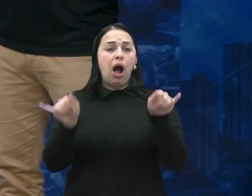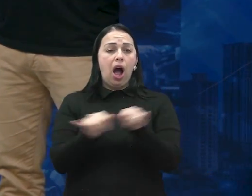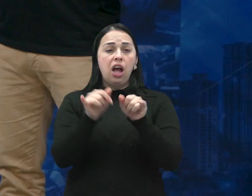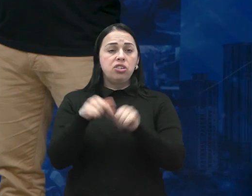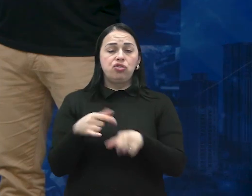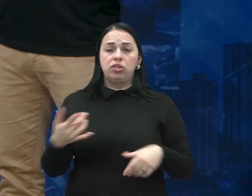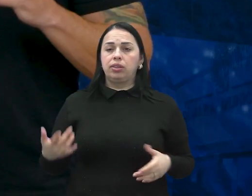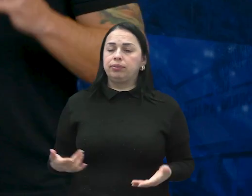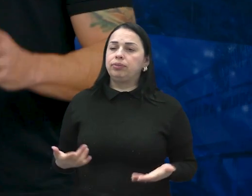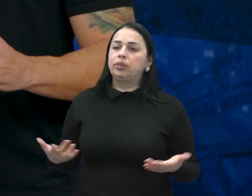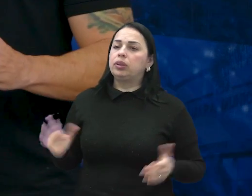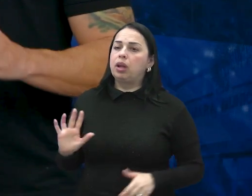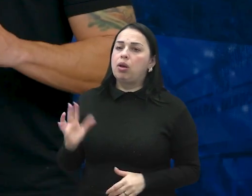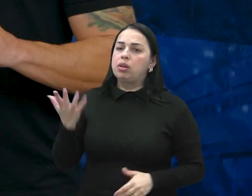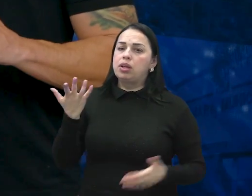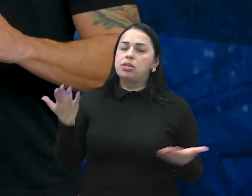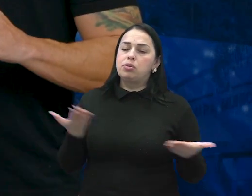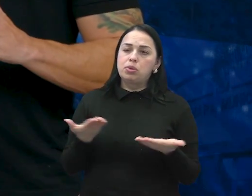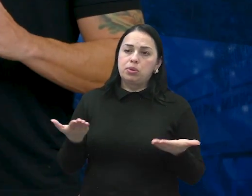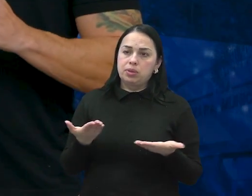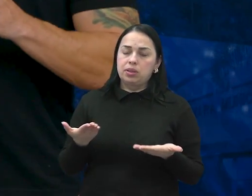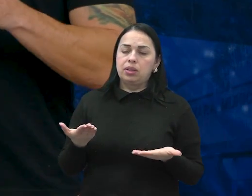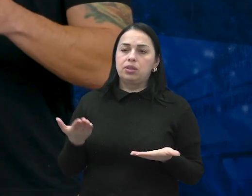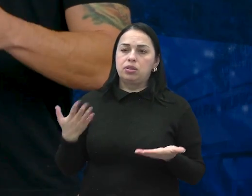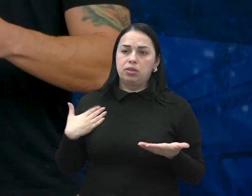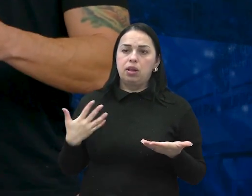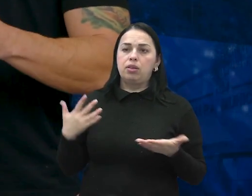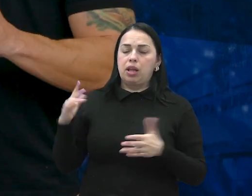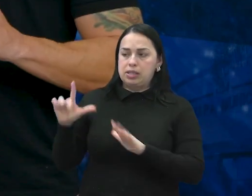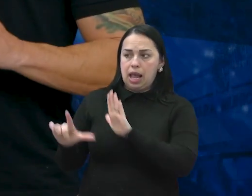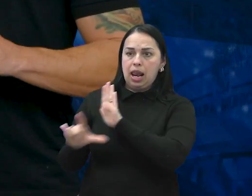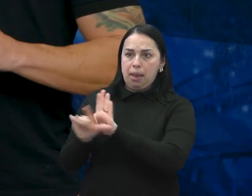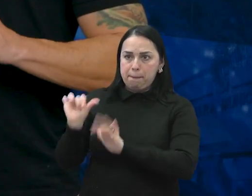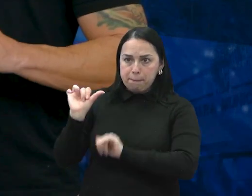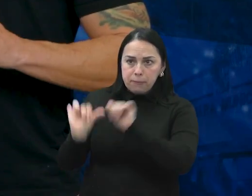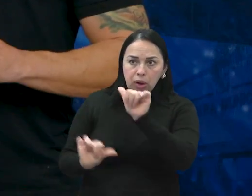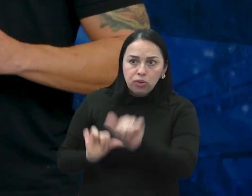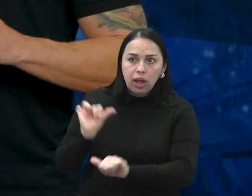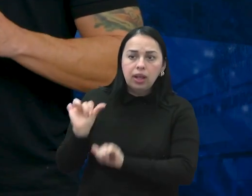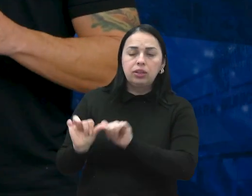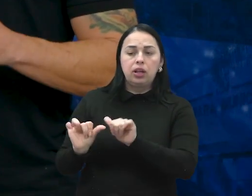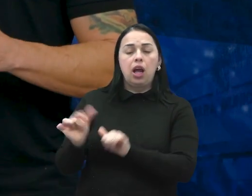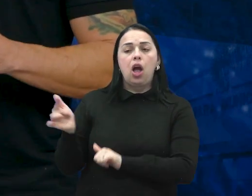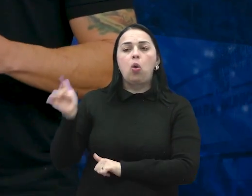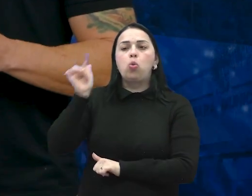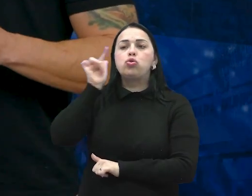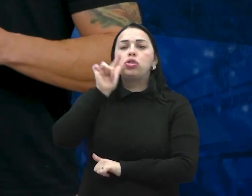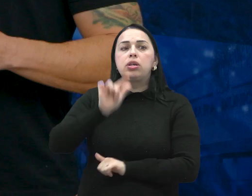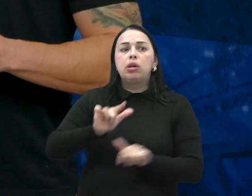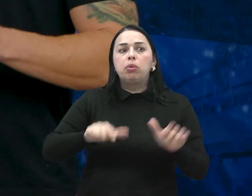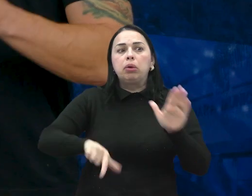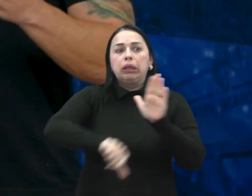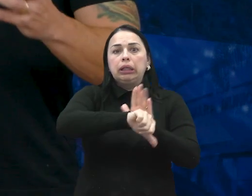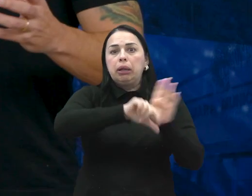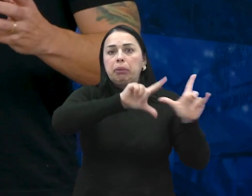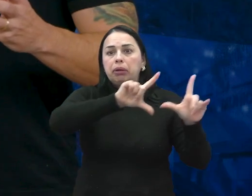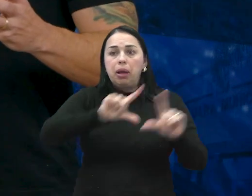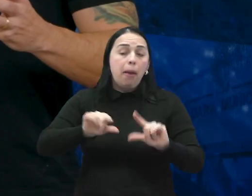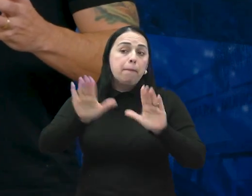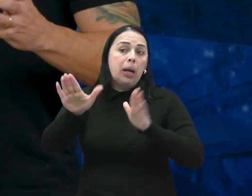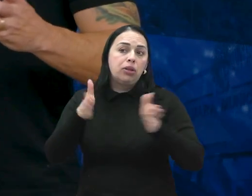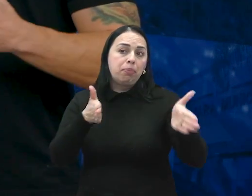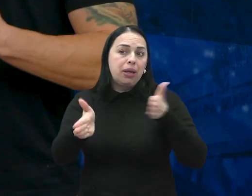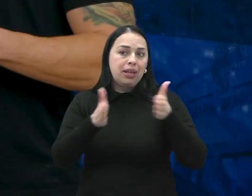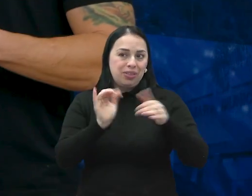riscos? O que acontece hoje? A gente teve essa modificação, então a lei começou a produzir resultados, mas numa época de